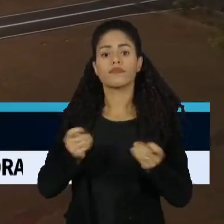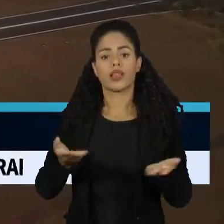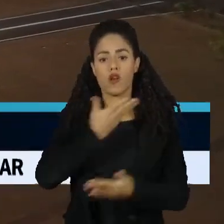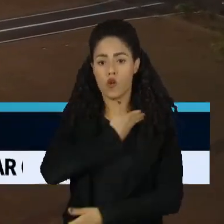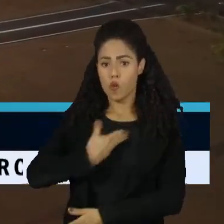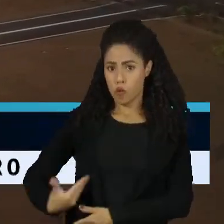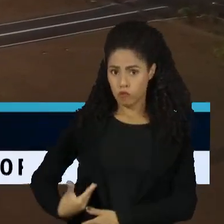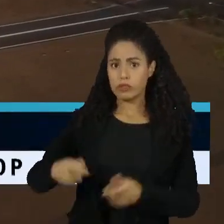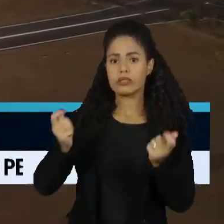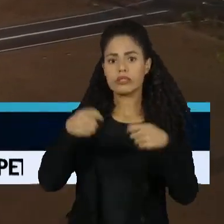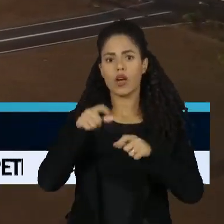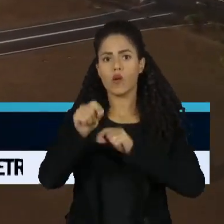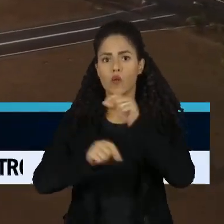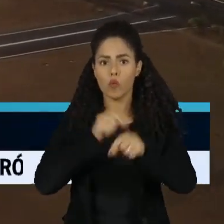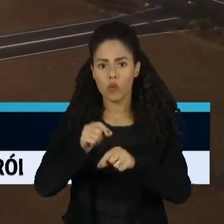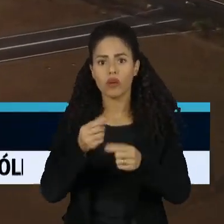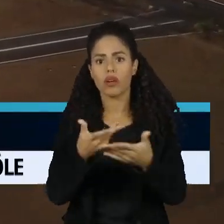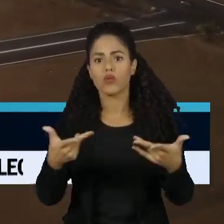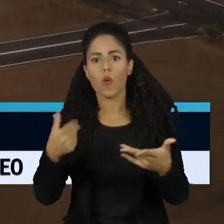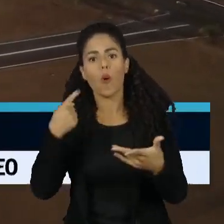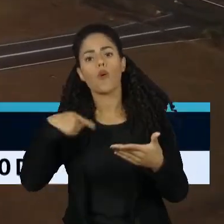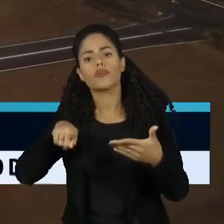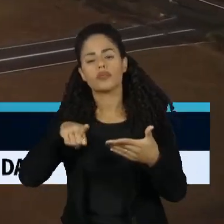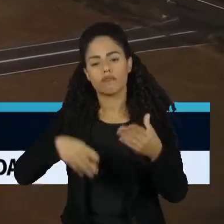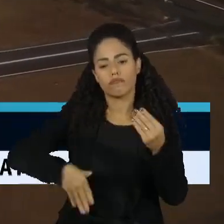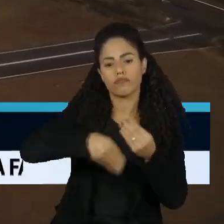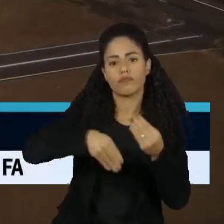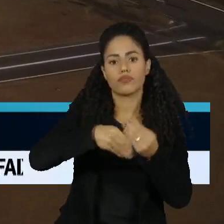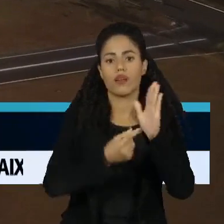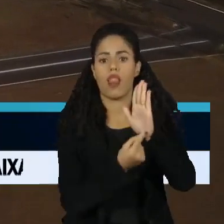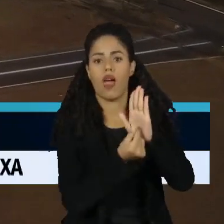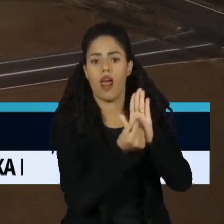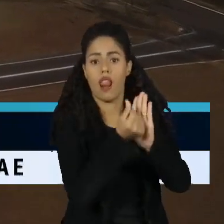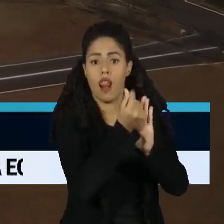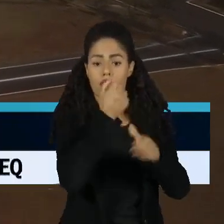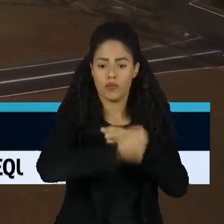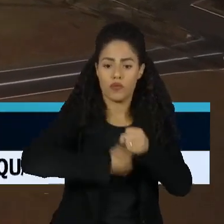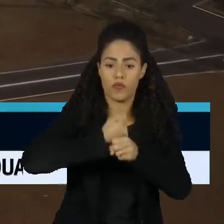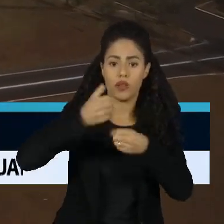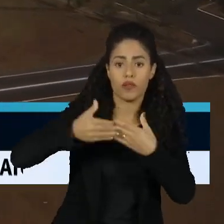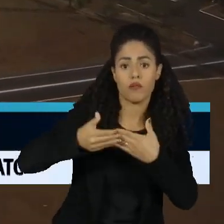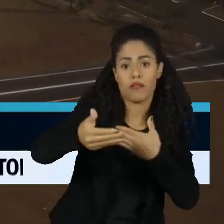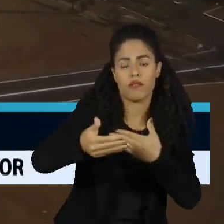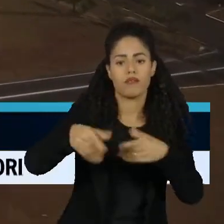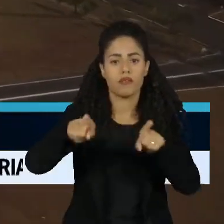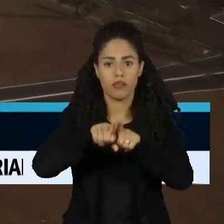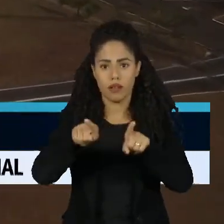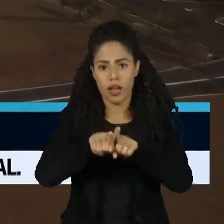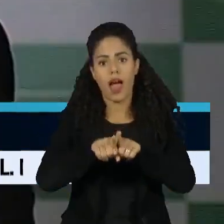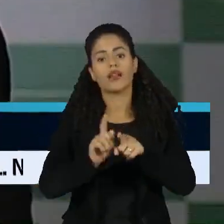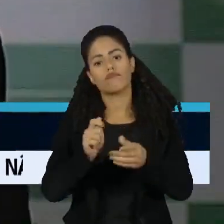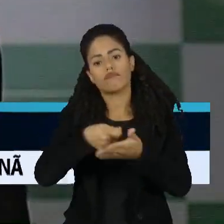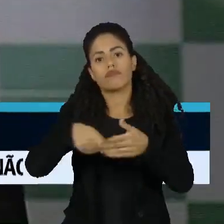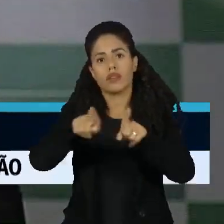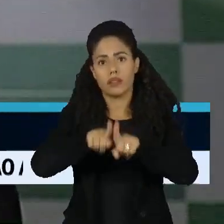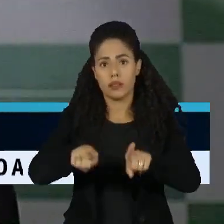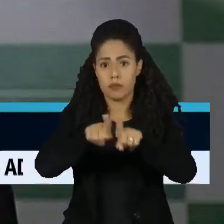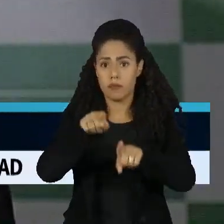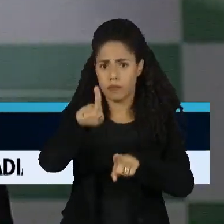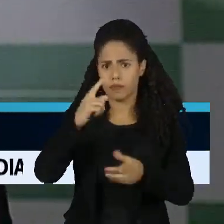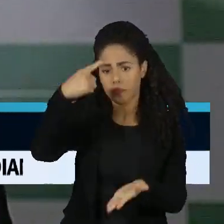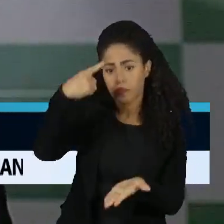pudesse prever as despesas condicionadas no orçamento do ano que vem fica de fora do Marco fiscal